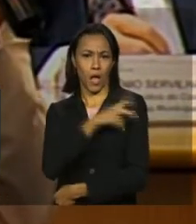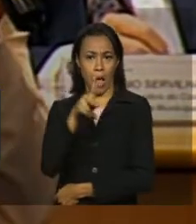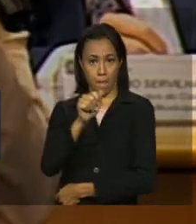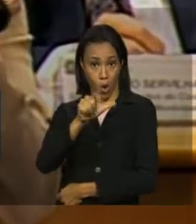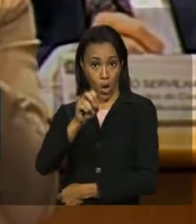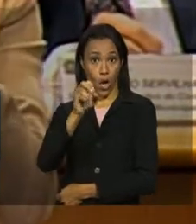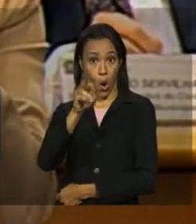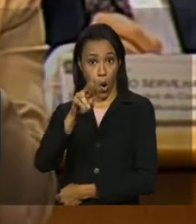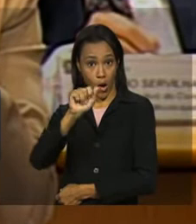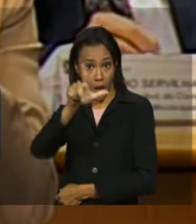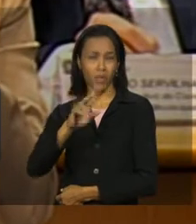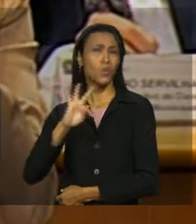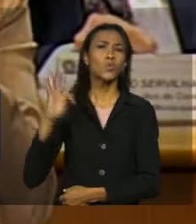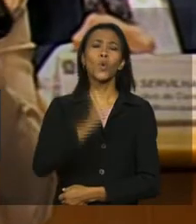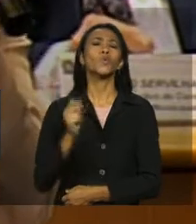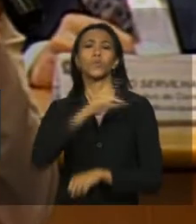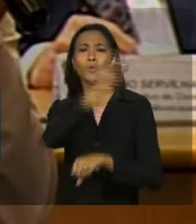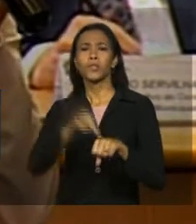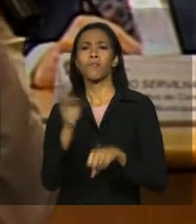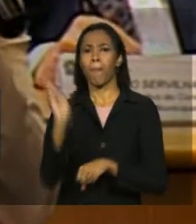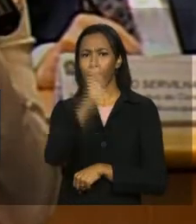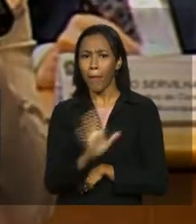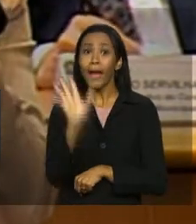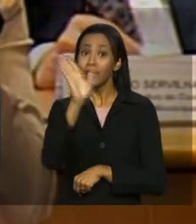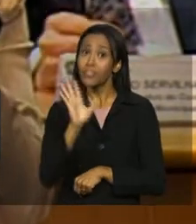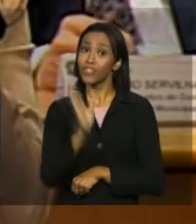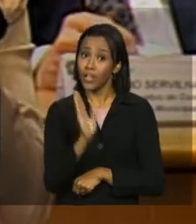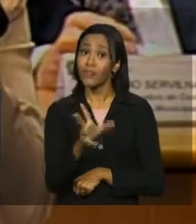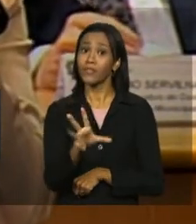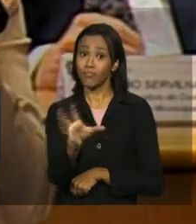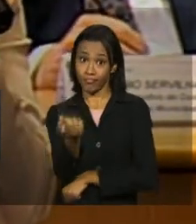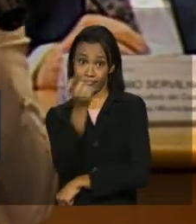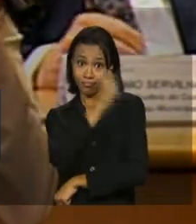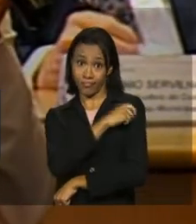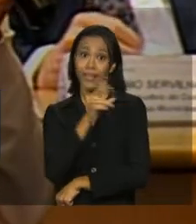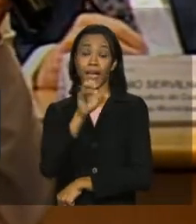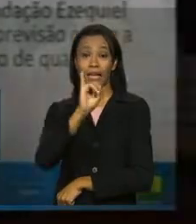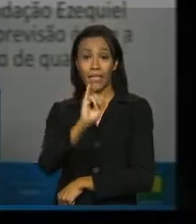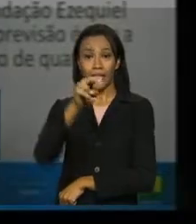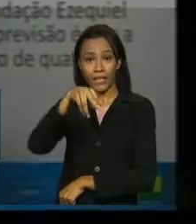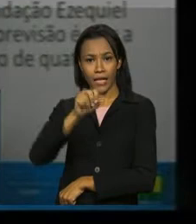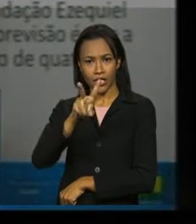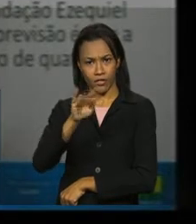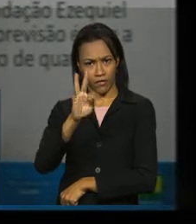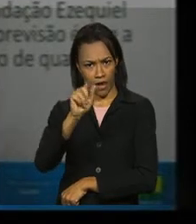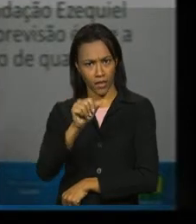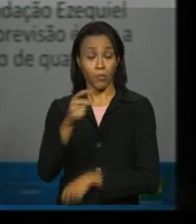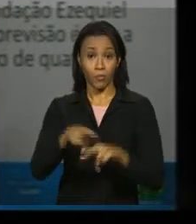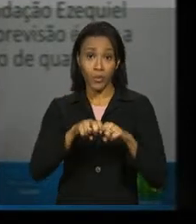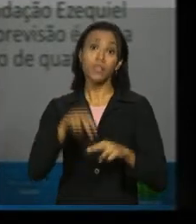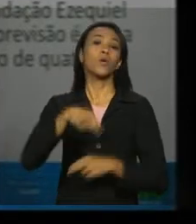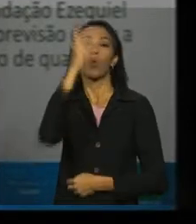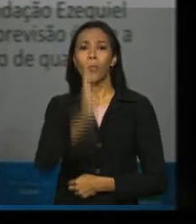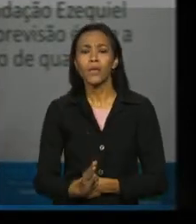coral então todos os países já deverão estar utilizando a pólio injetável que a pólio inativada E para isso né